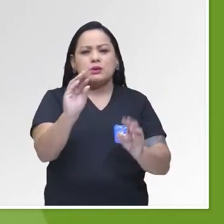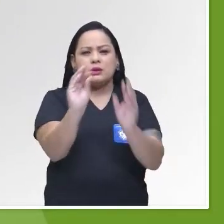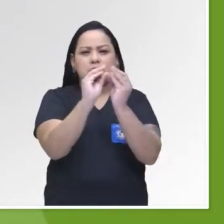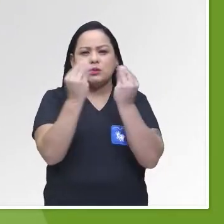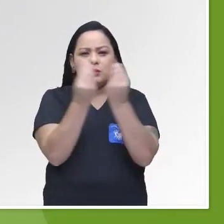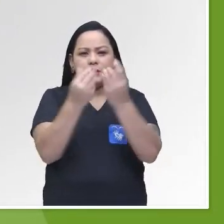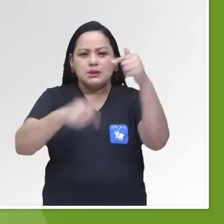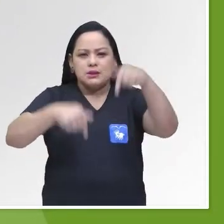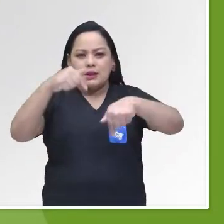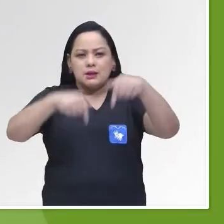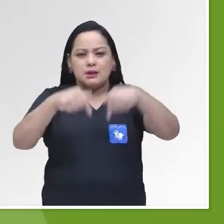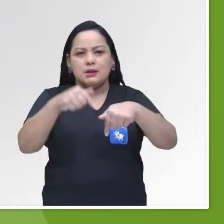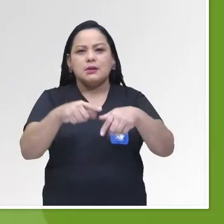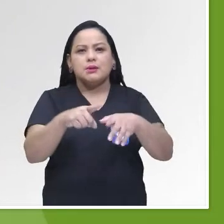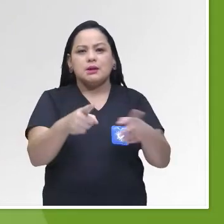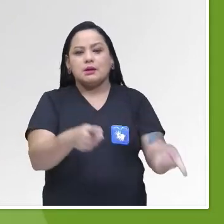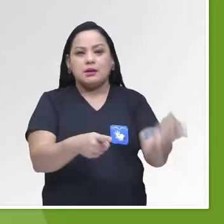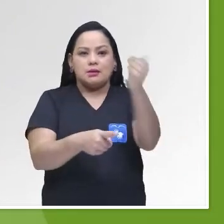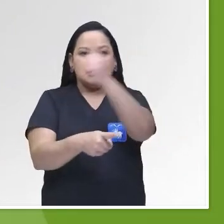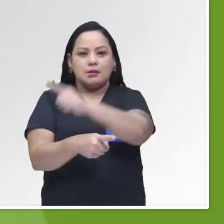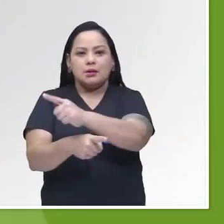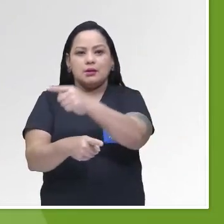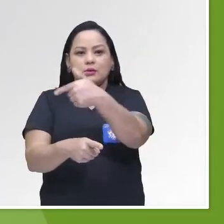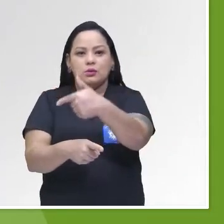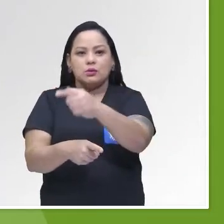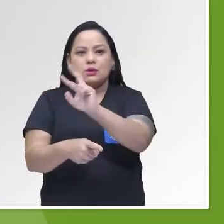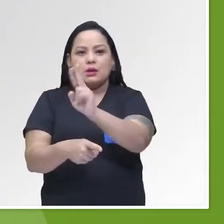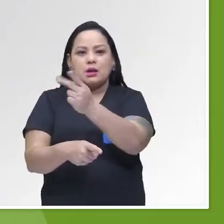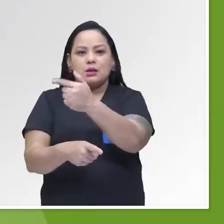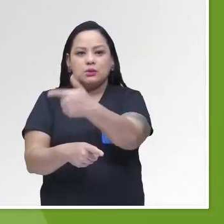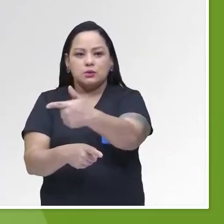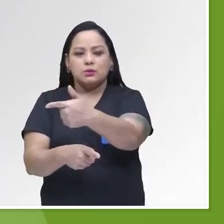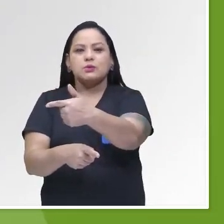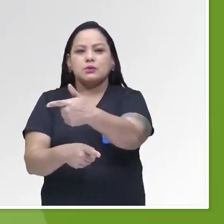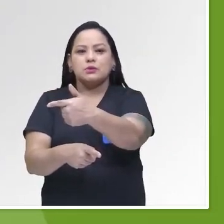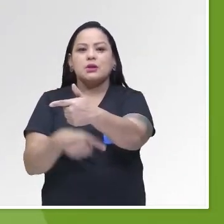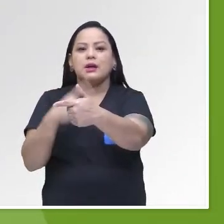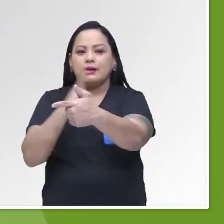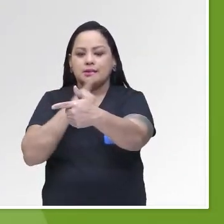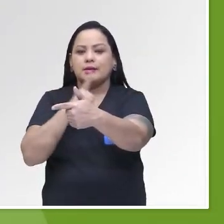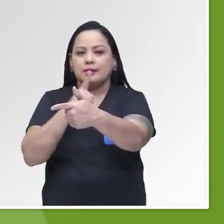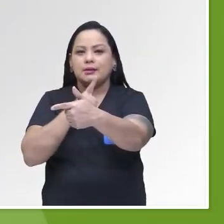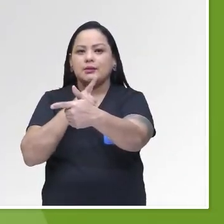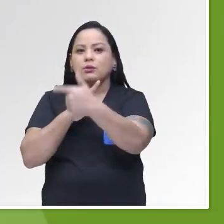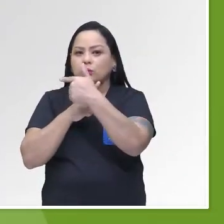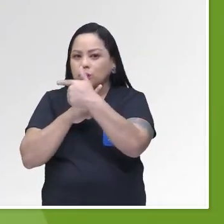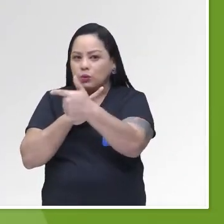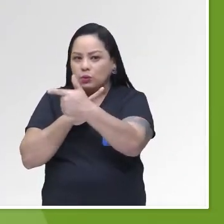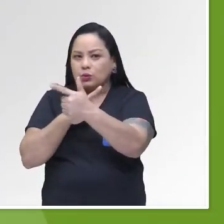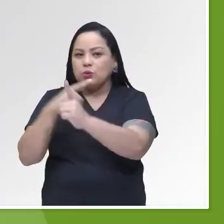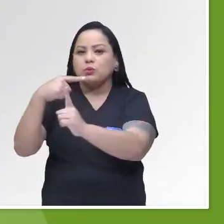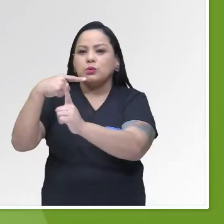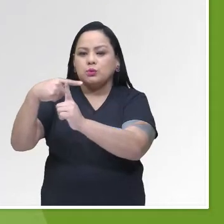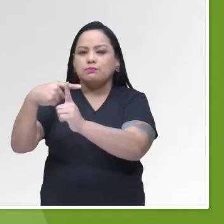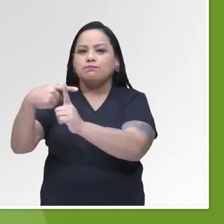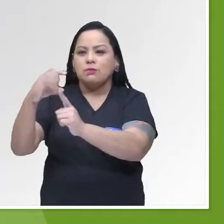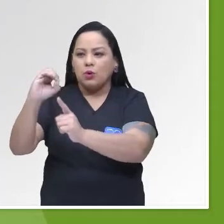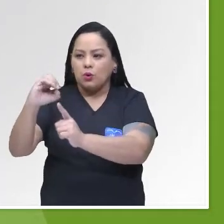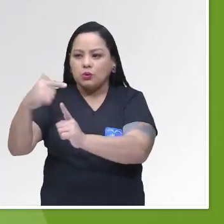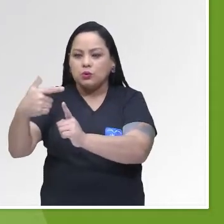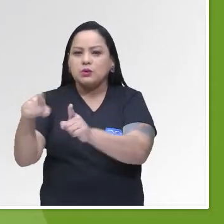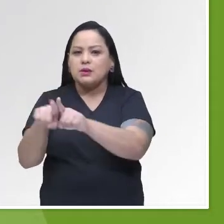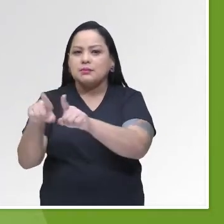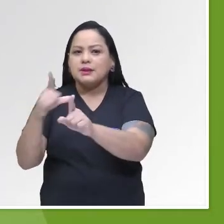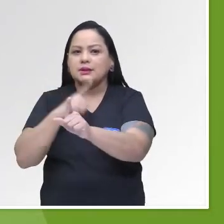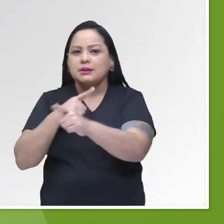ó, estão vendo aqui, ó, né? Aqui no hidrogênio aparece, no oxigênio também aparece, e